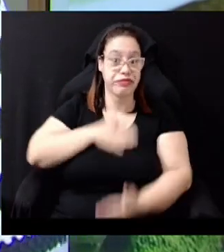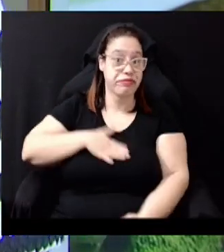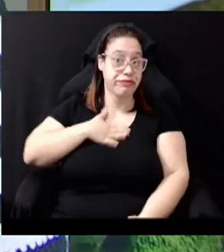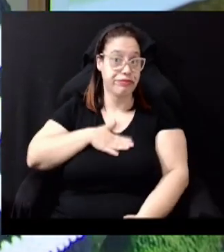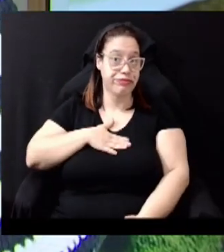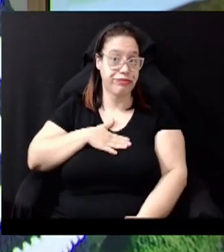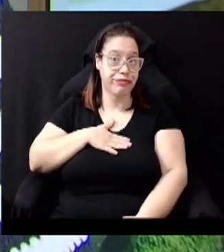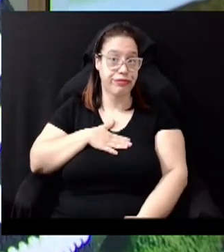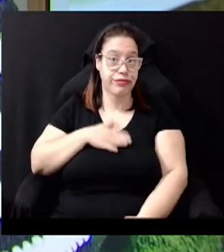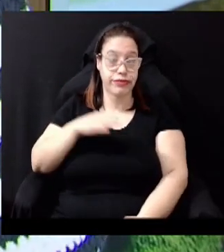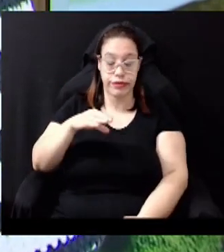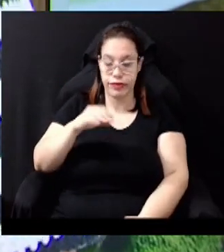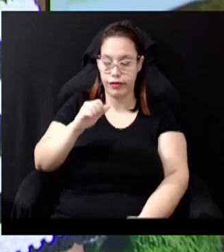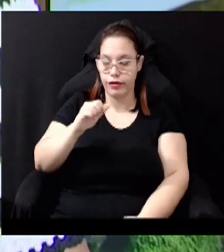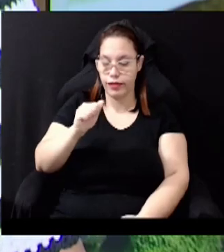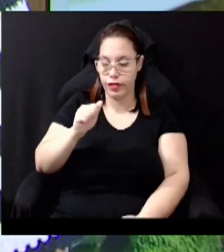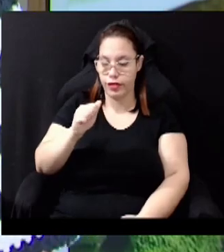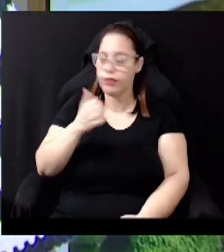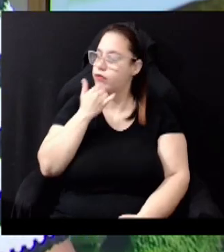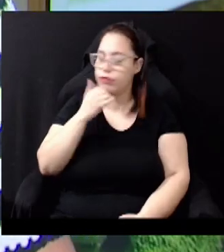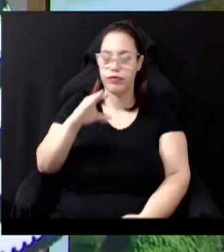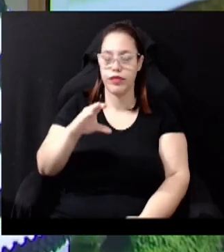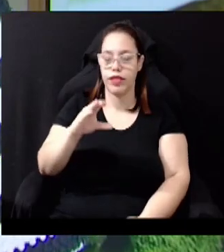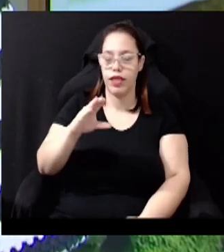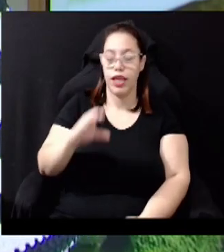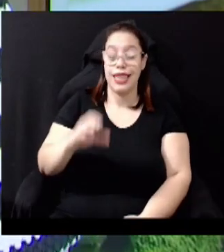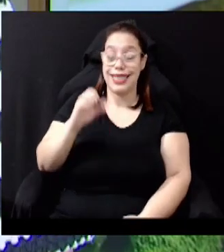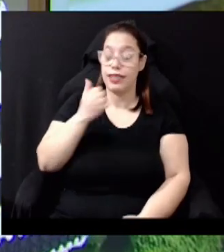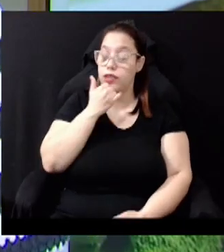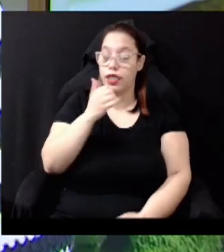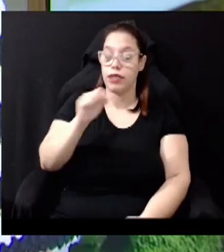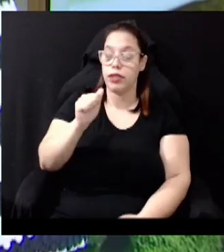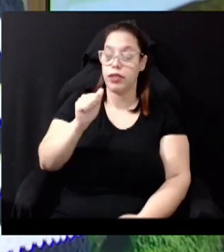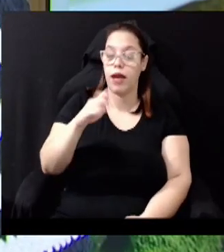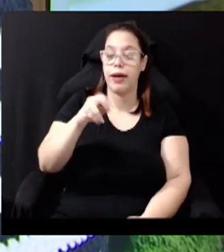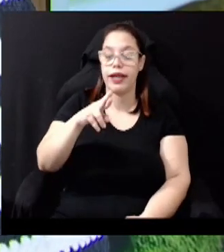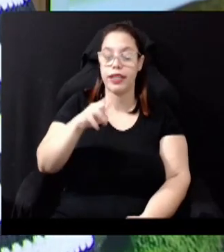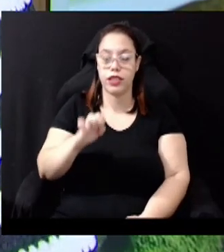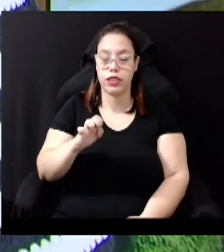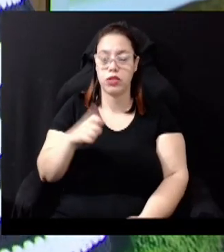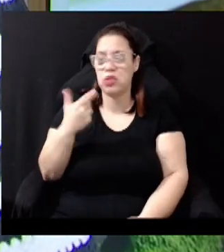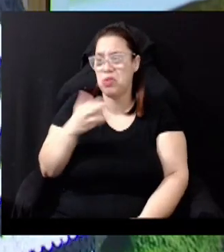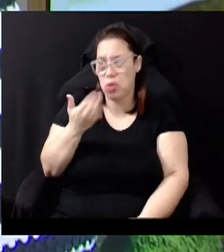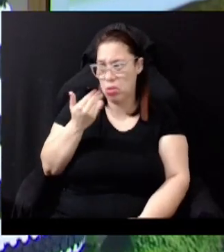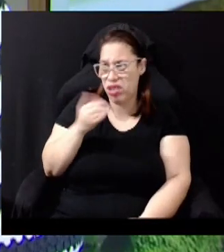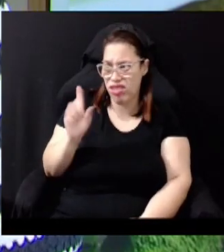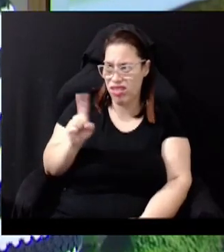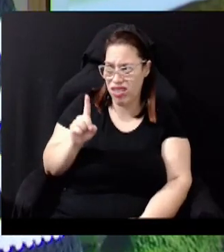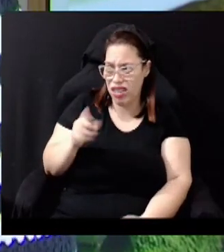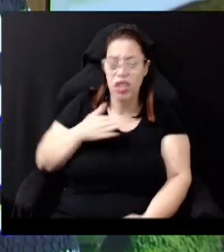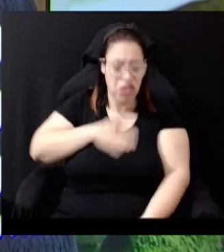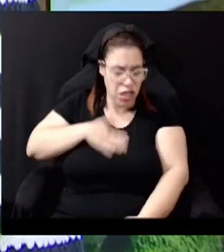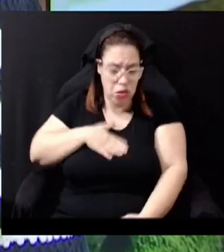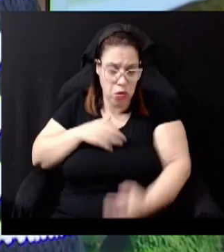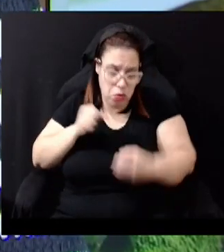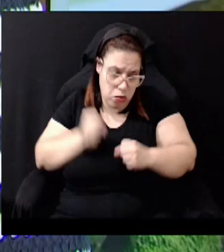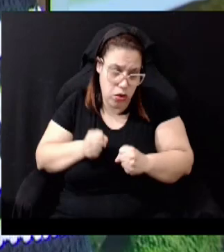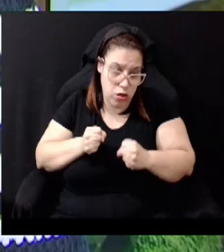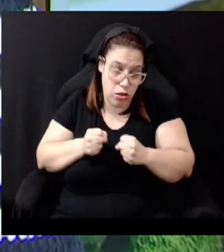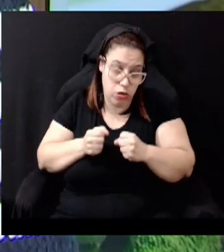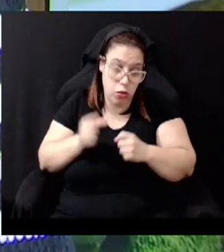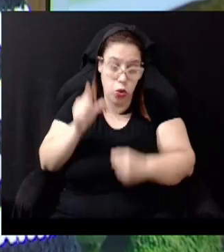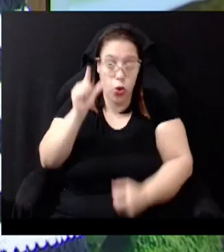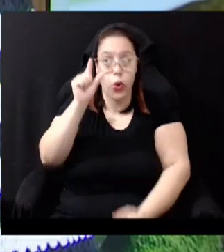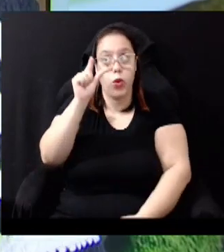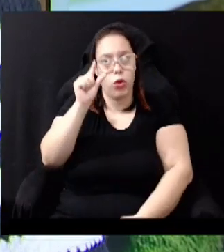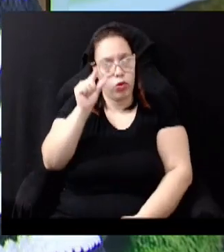abacate. Abacate é bem calórico. Ah, então quer dizer que está no verão, não vou consumir abacate? Não, se você gosta, pode sim consumir. Só que consome